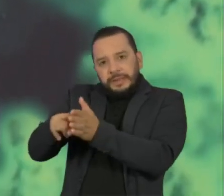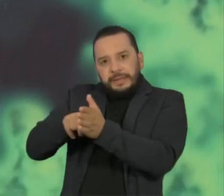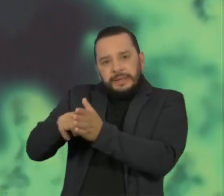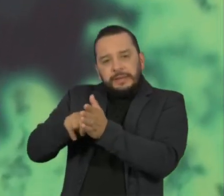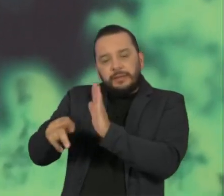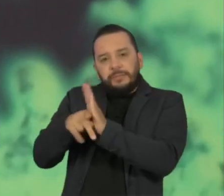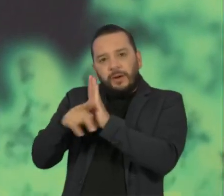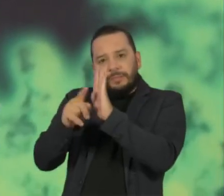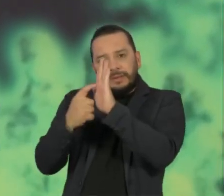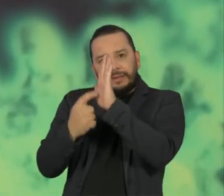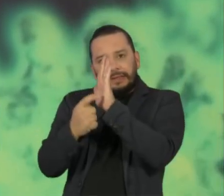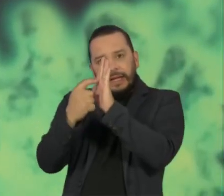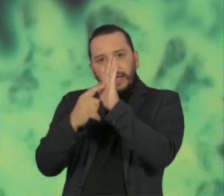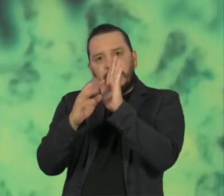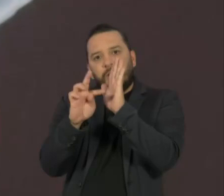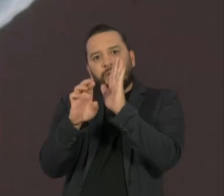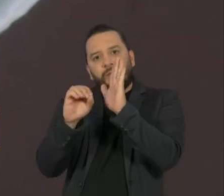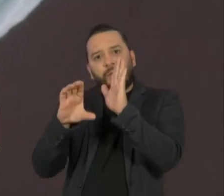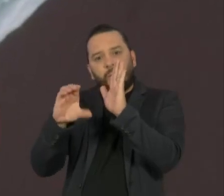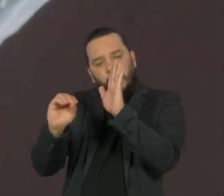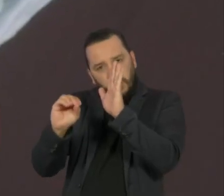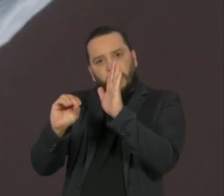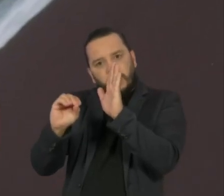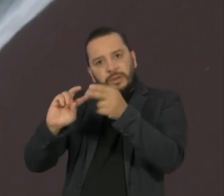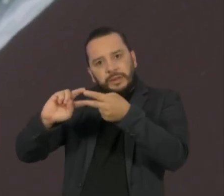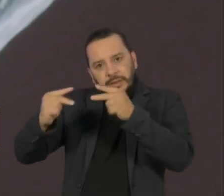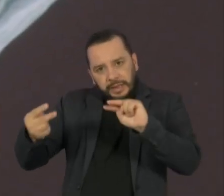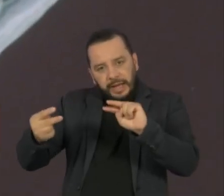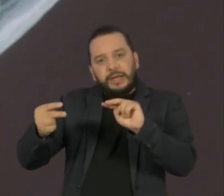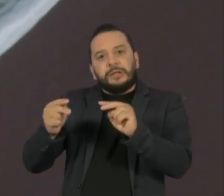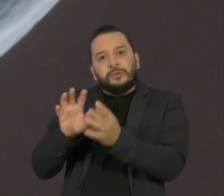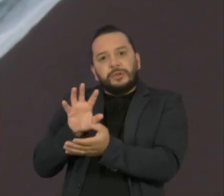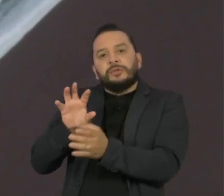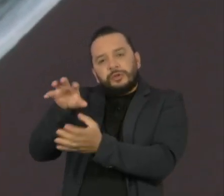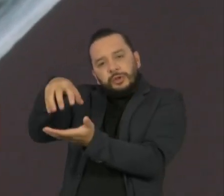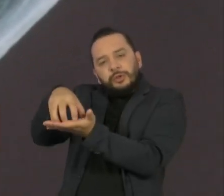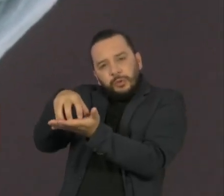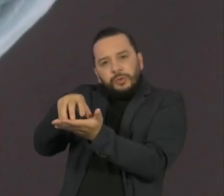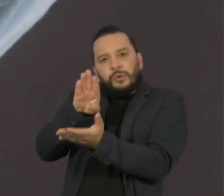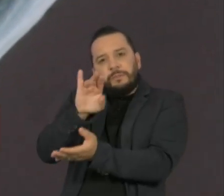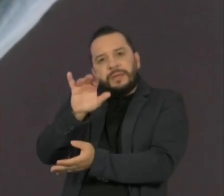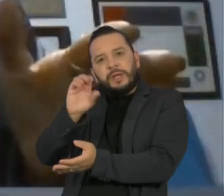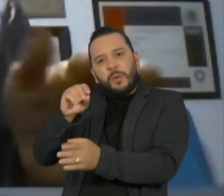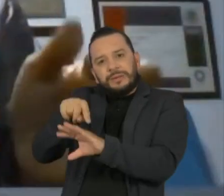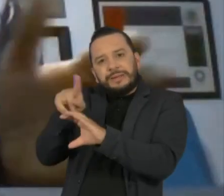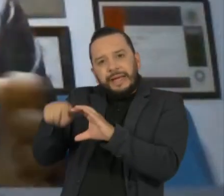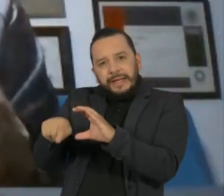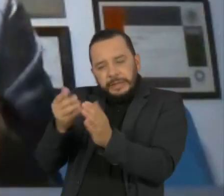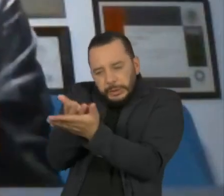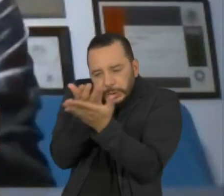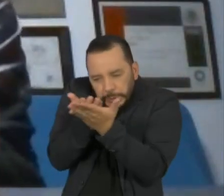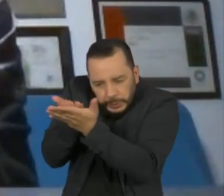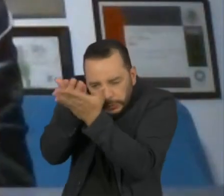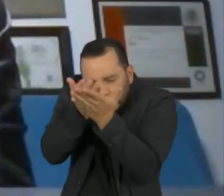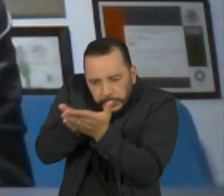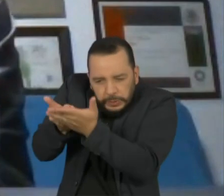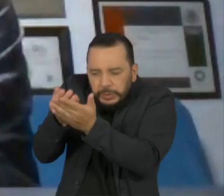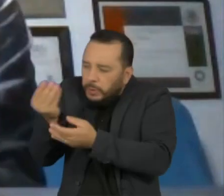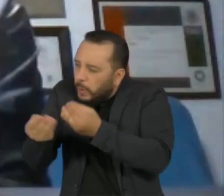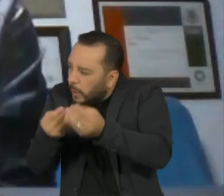Células-Tronco do Instituto de Biociências da Universidade de São Paulo se debruçam sobre o tema. Será que o